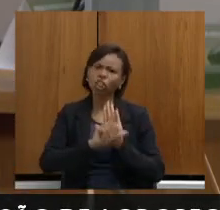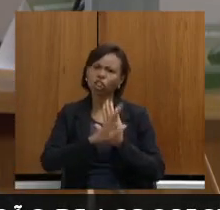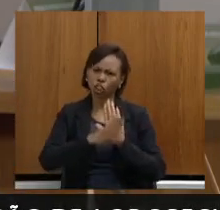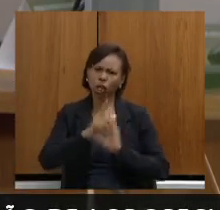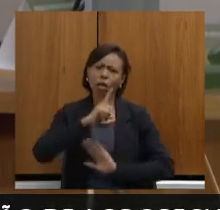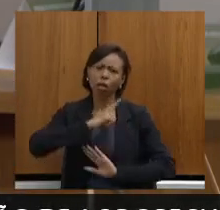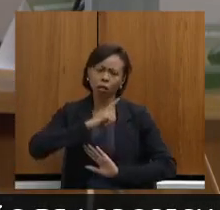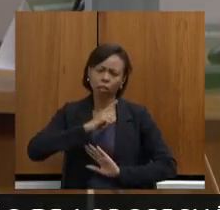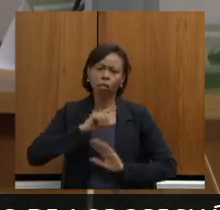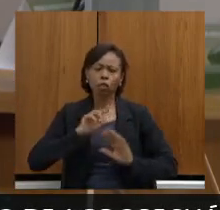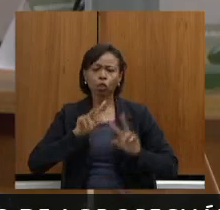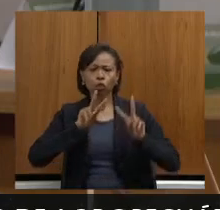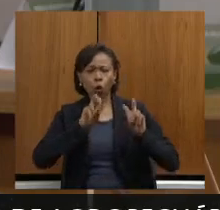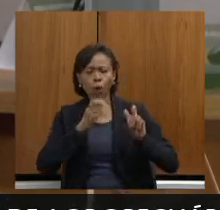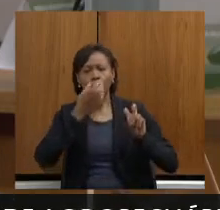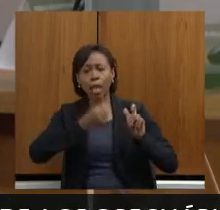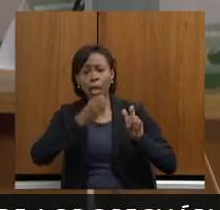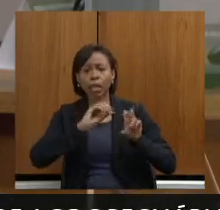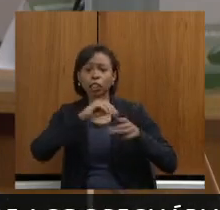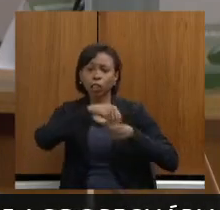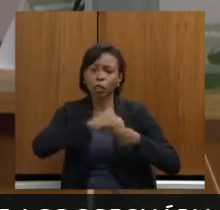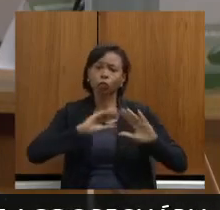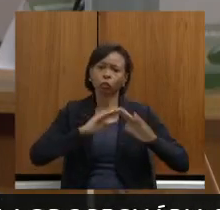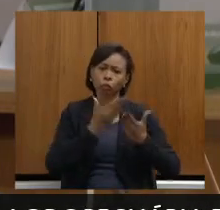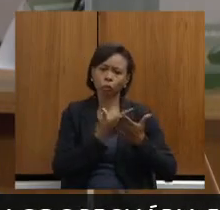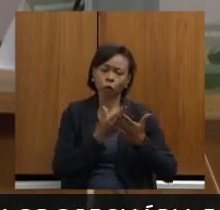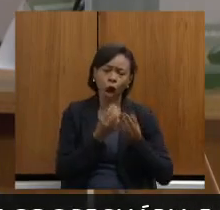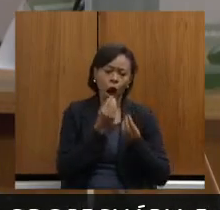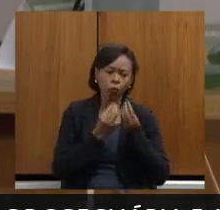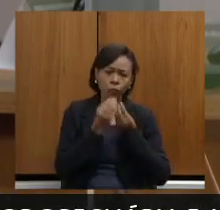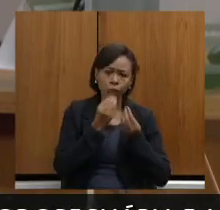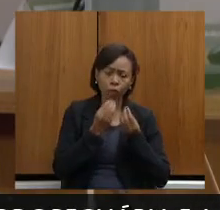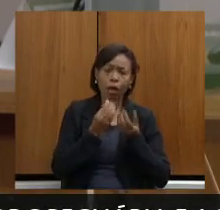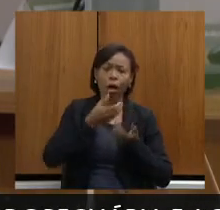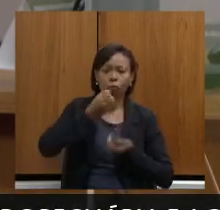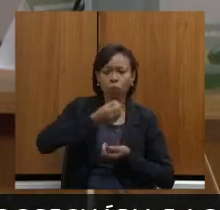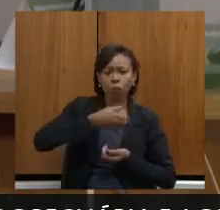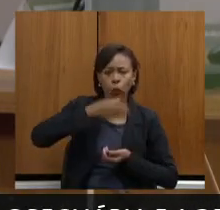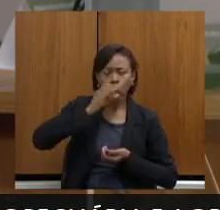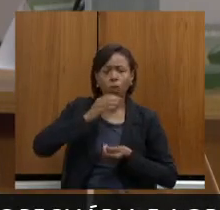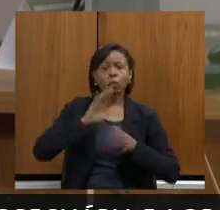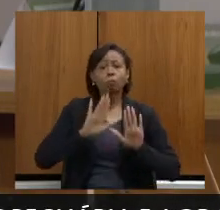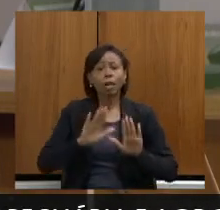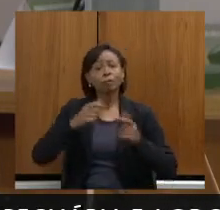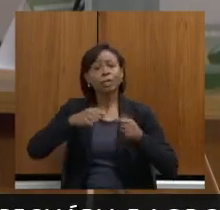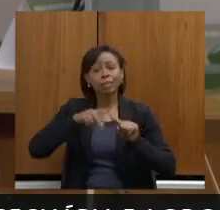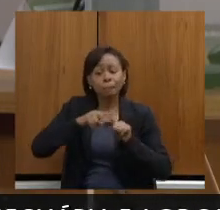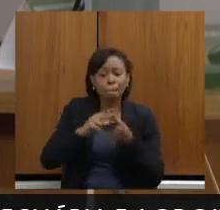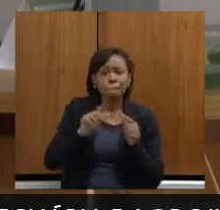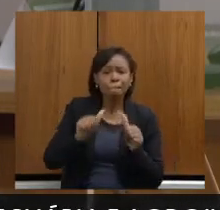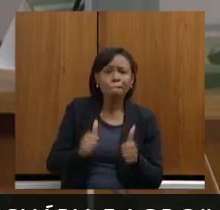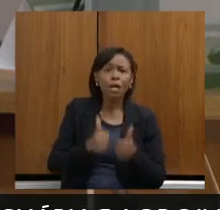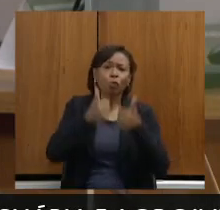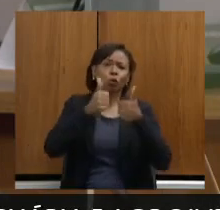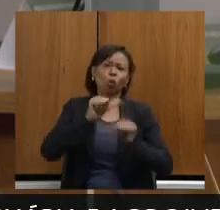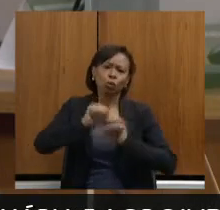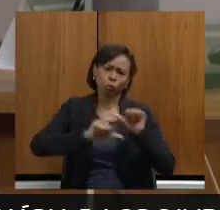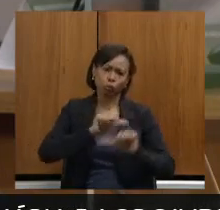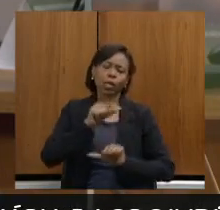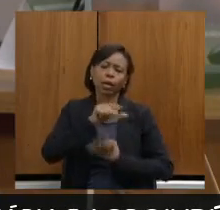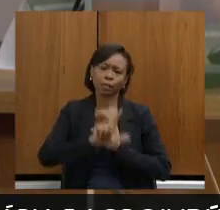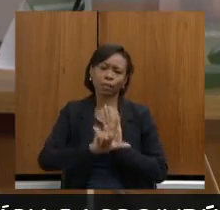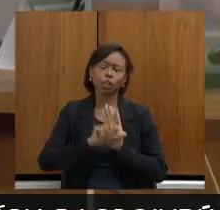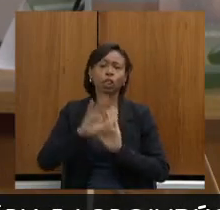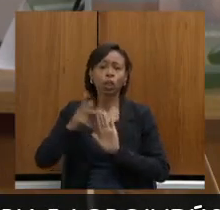que trata de leite na merenda escolar mas nós precisamos aperfeiçoar essa legislação secretária já existe um